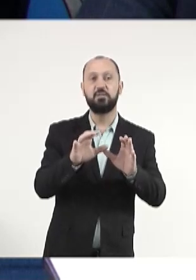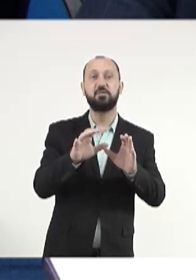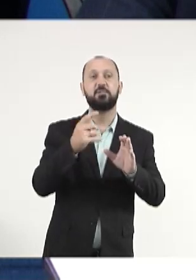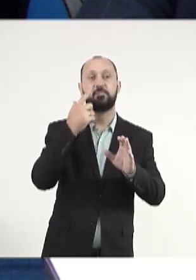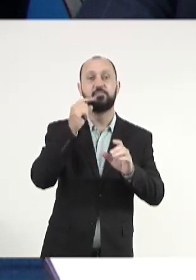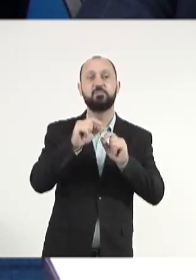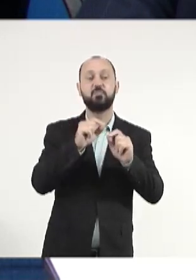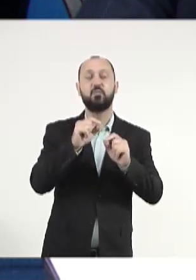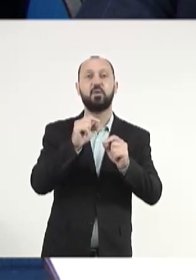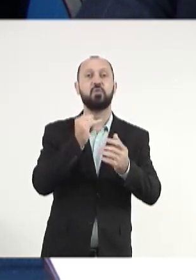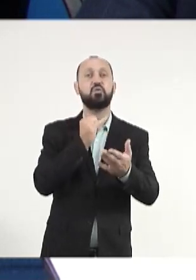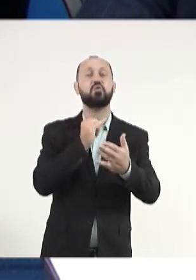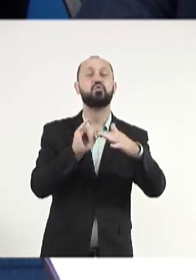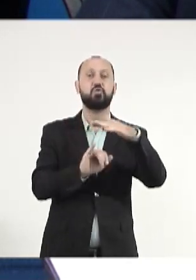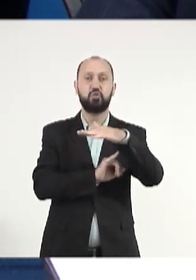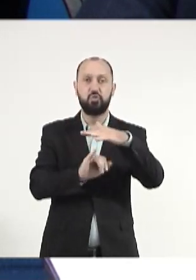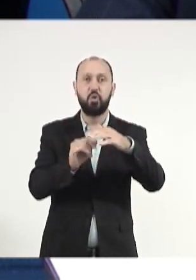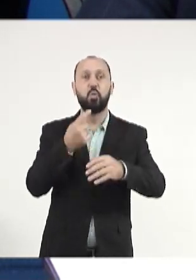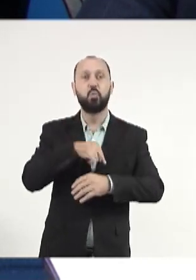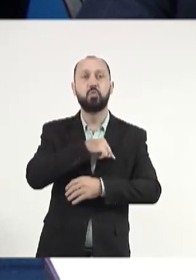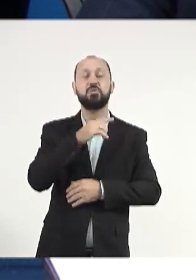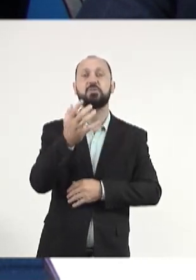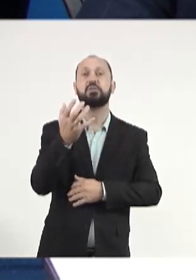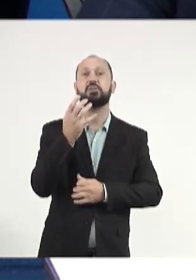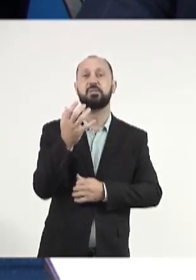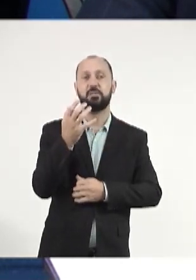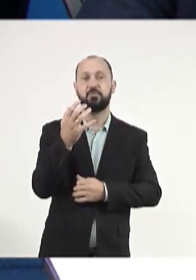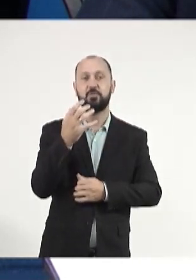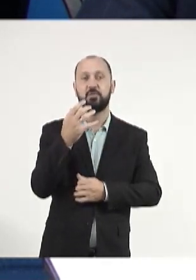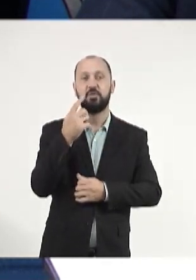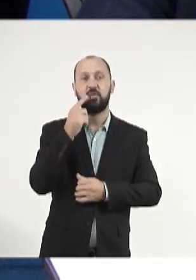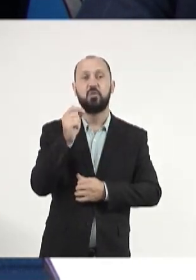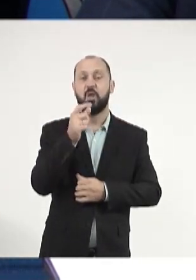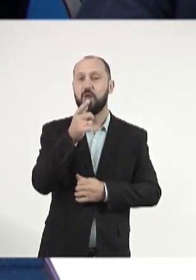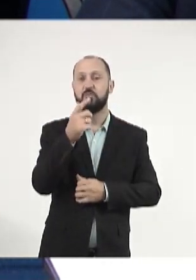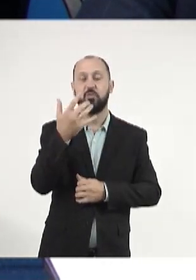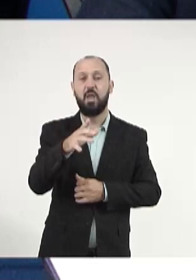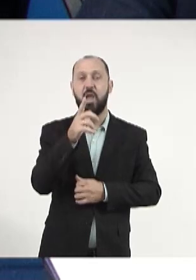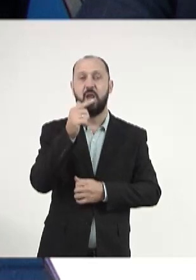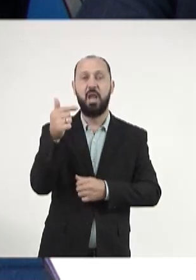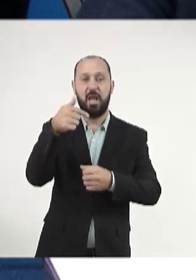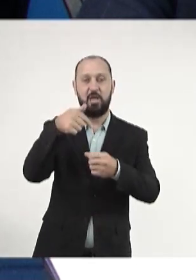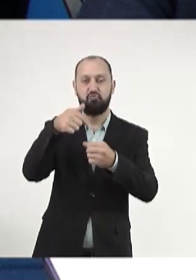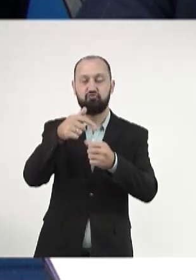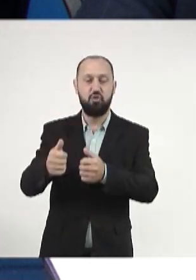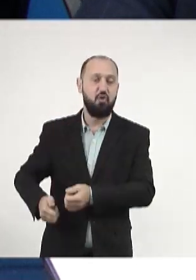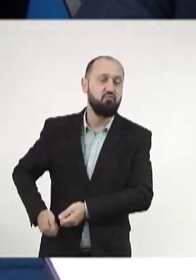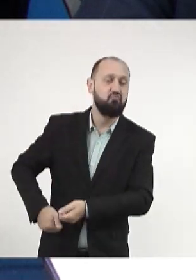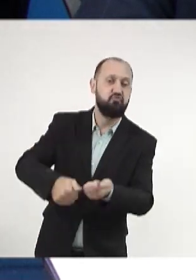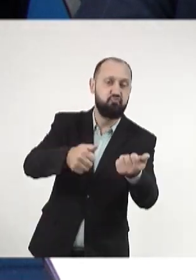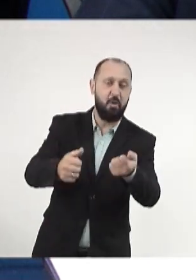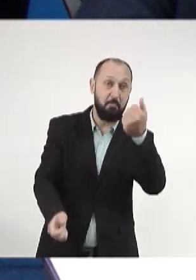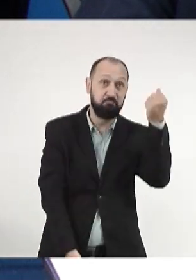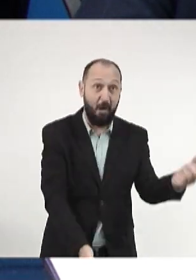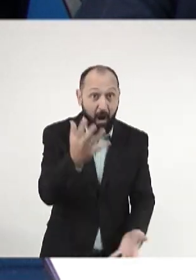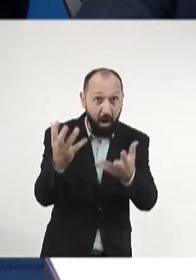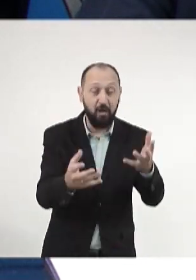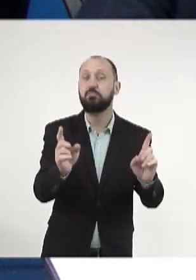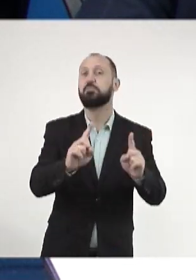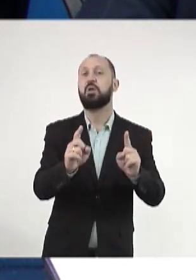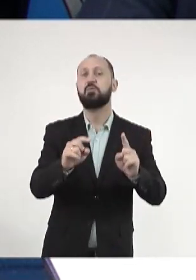debate institucional. Nós não queremos jogar gasolina no fogo, nós queremos o entendimento